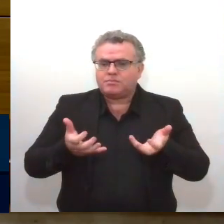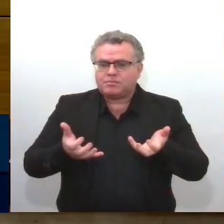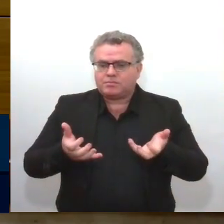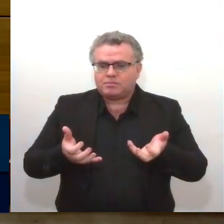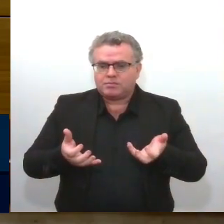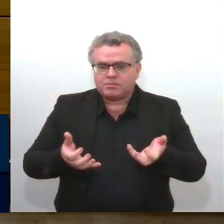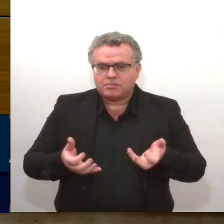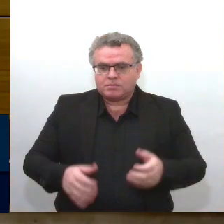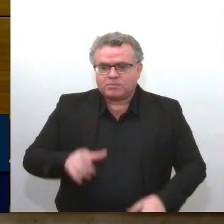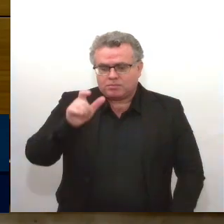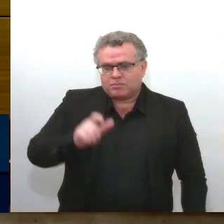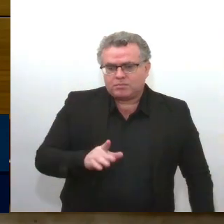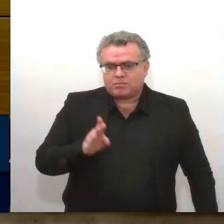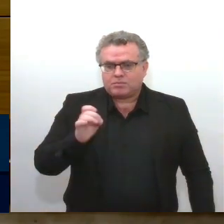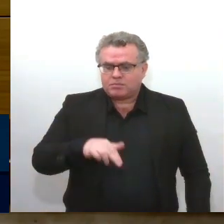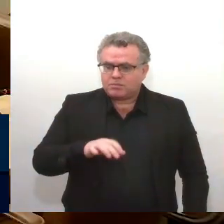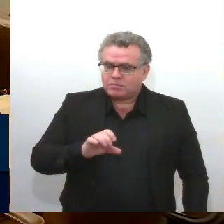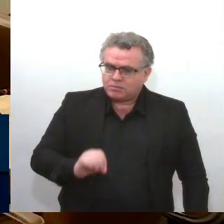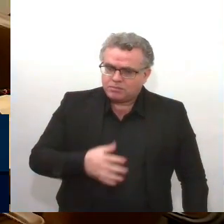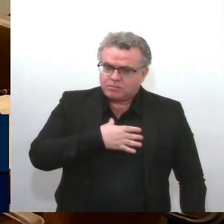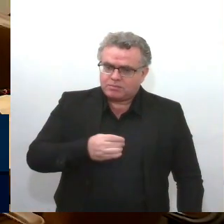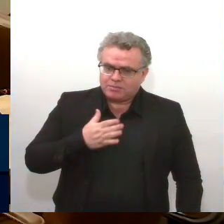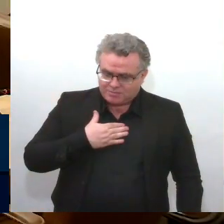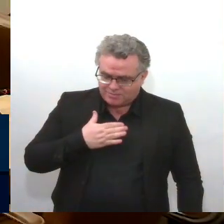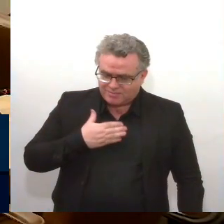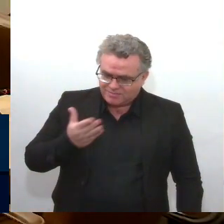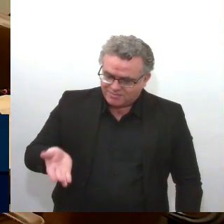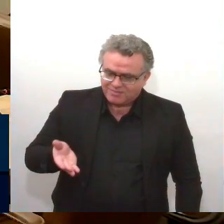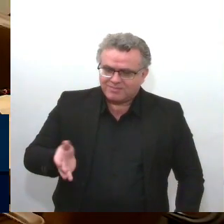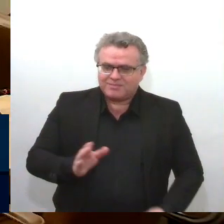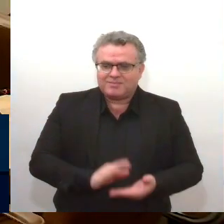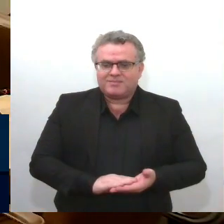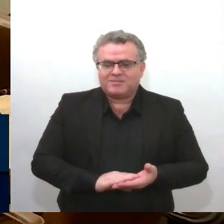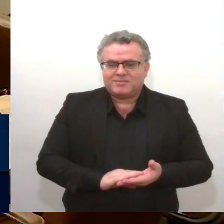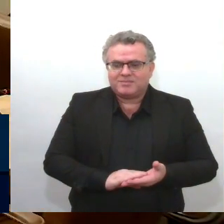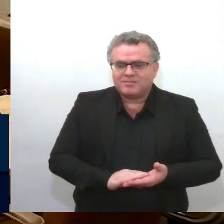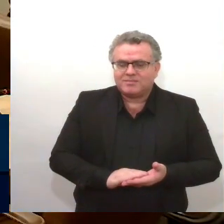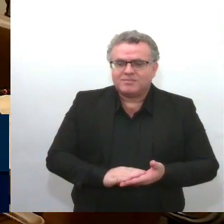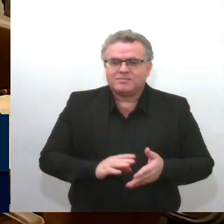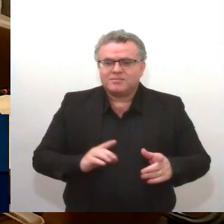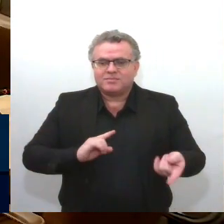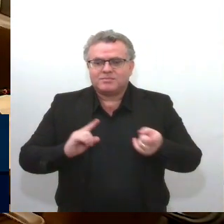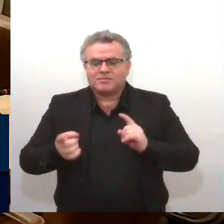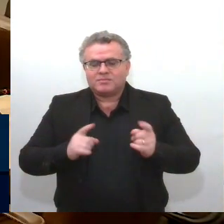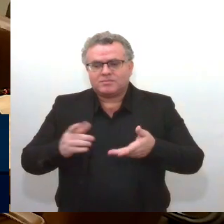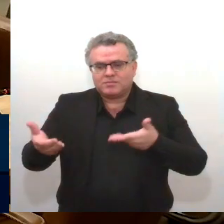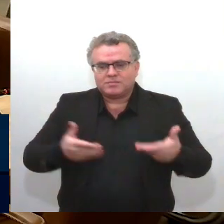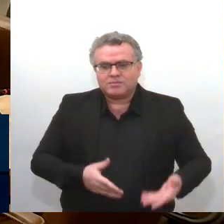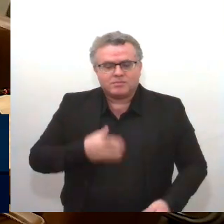que é o meu filho passamos ao grande expediente Deputado George Passos